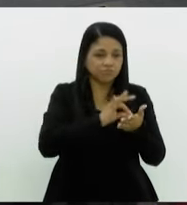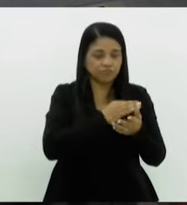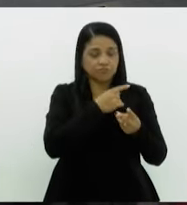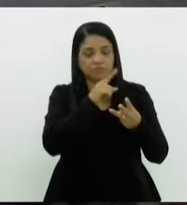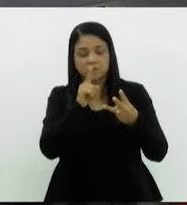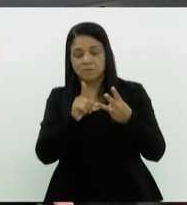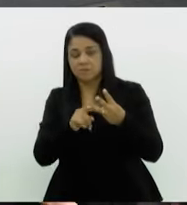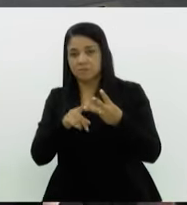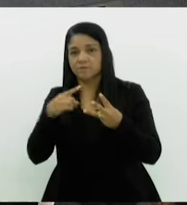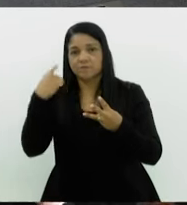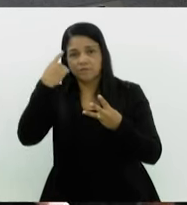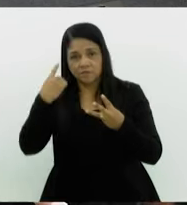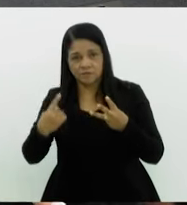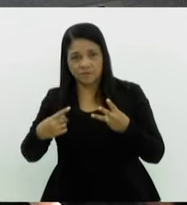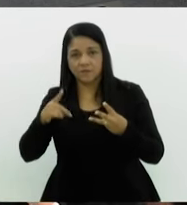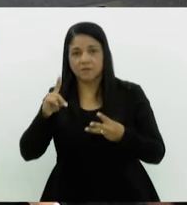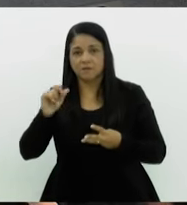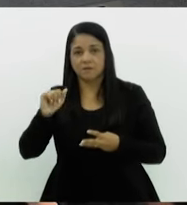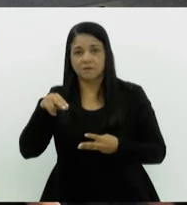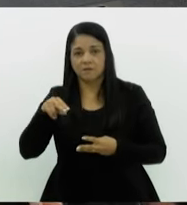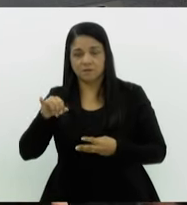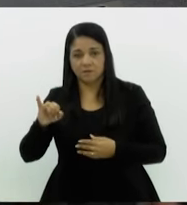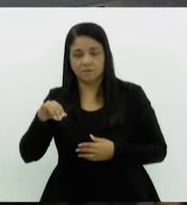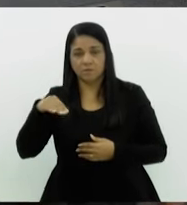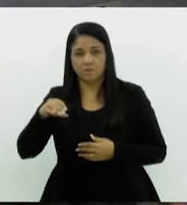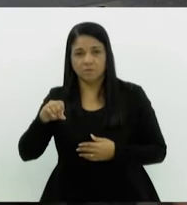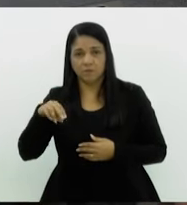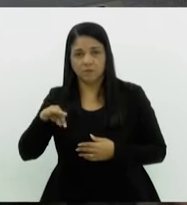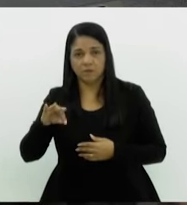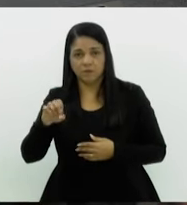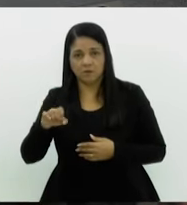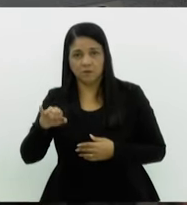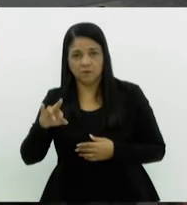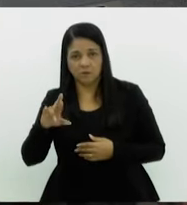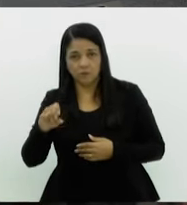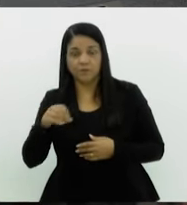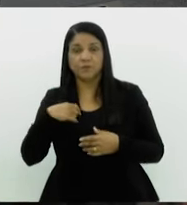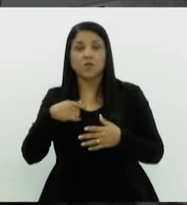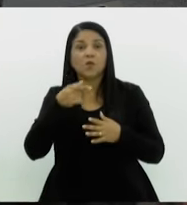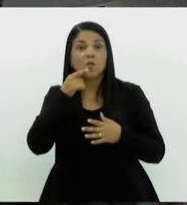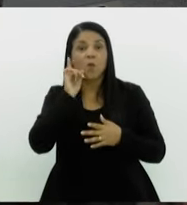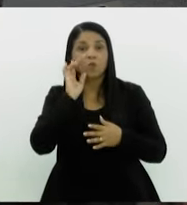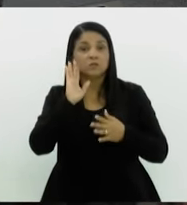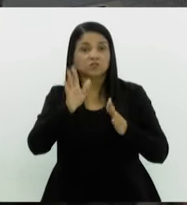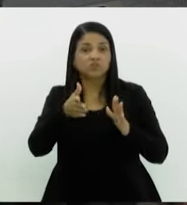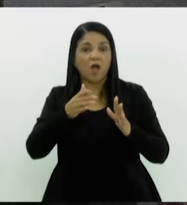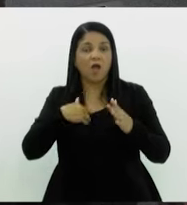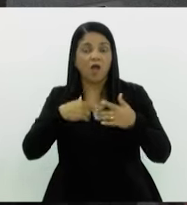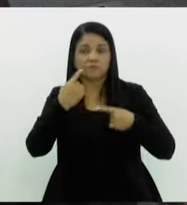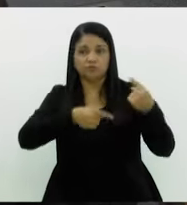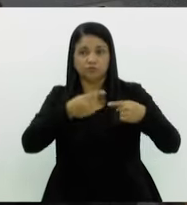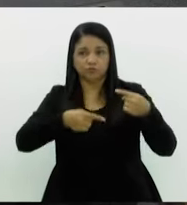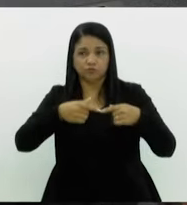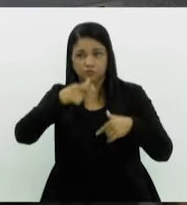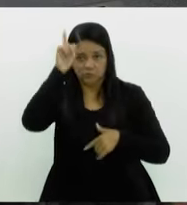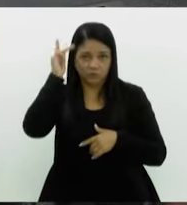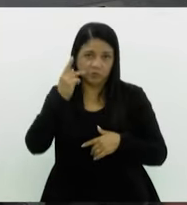Dani Monteiro. A Dani... Monteiro, Luiz Paulo? Não, eu discuti ontem. Eu queria só fazer uma